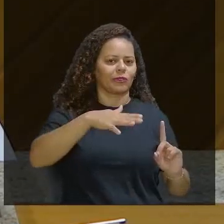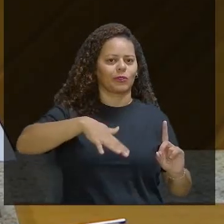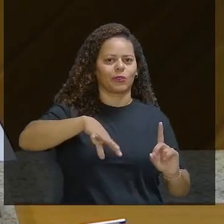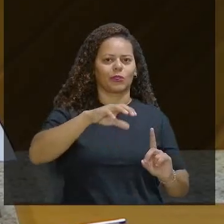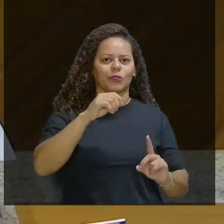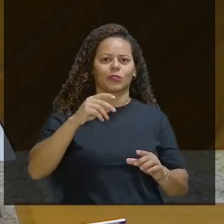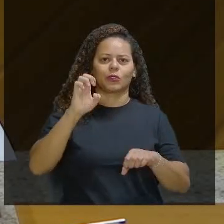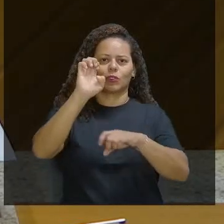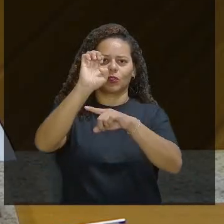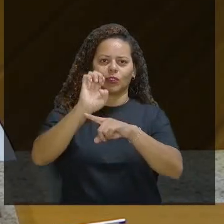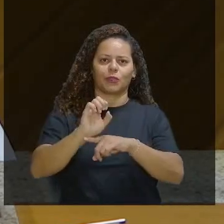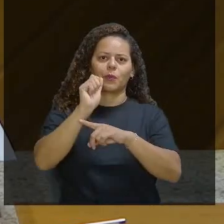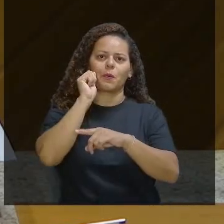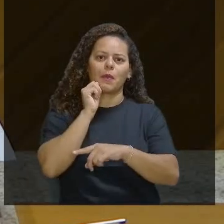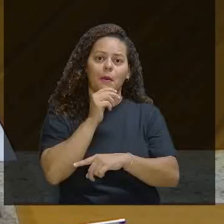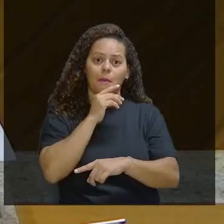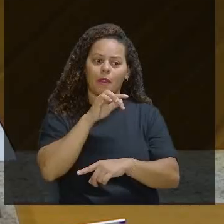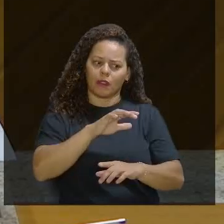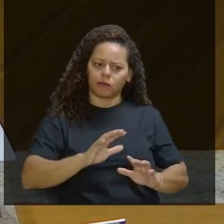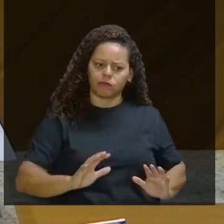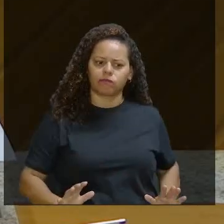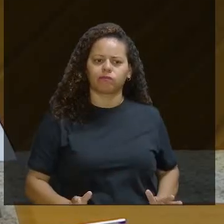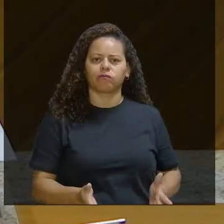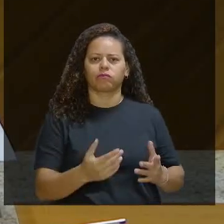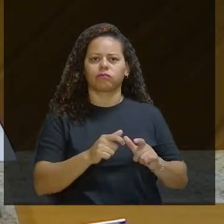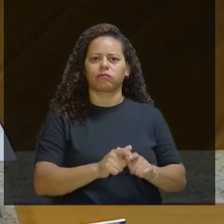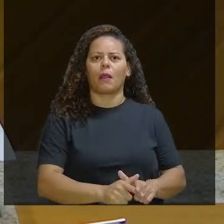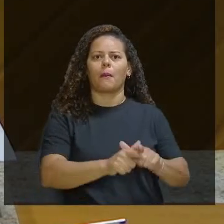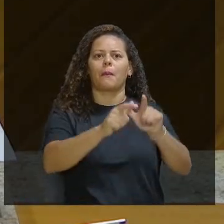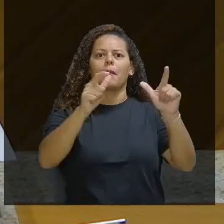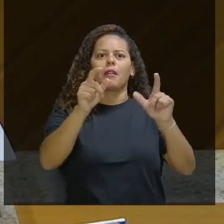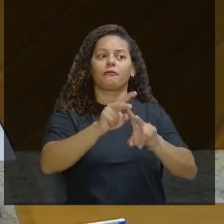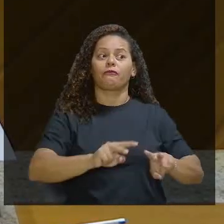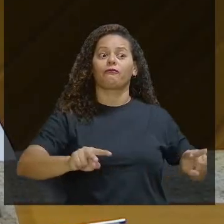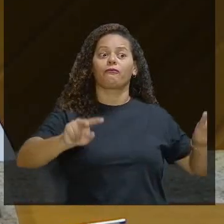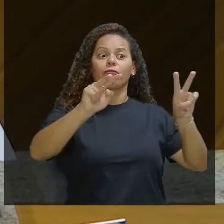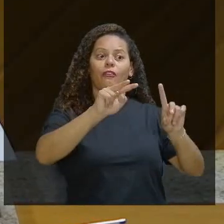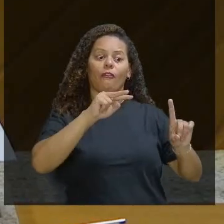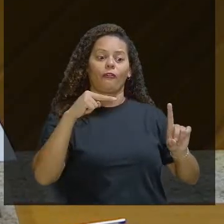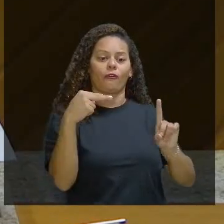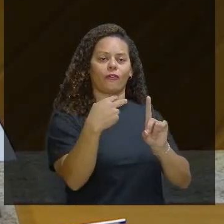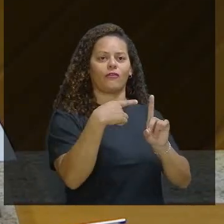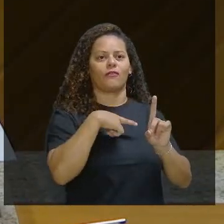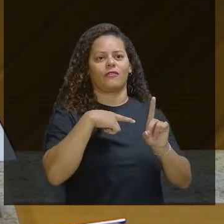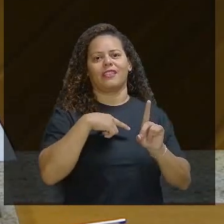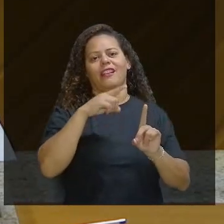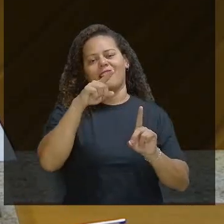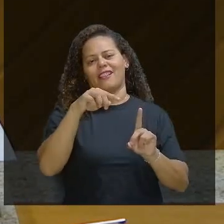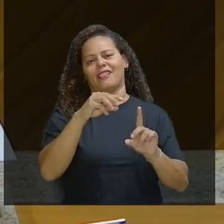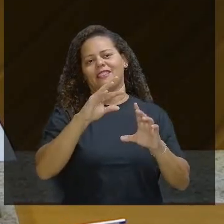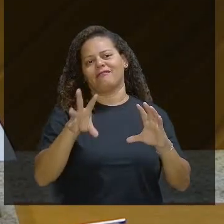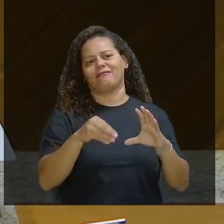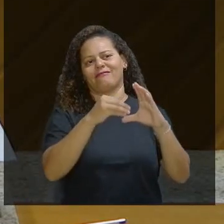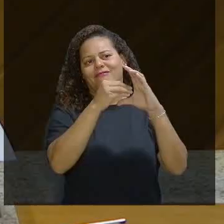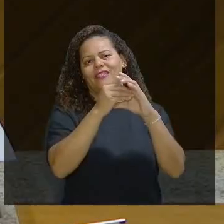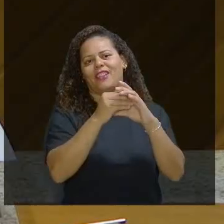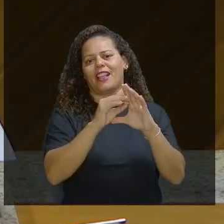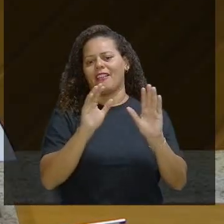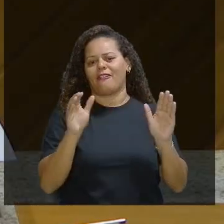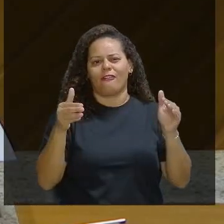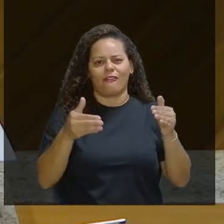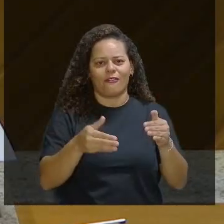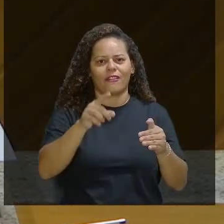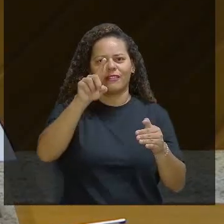contribuirá significativamente para ampliar a visibilidade das ações institucionais do TRE-AP voltadas a